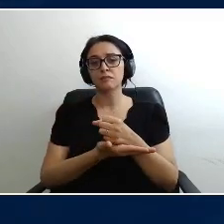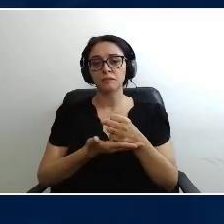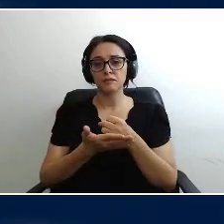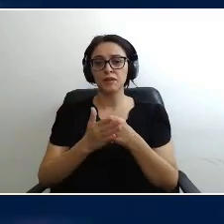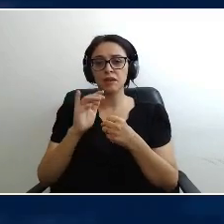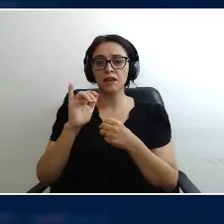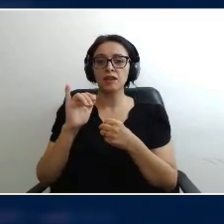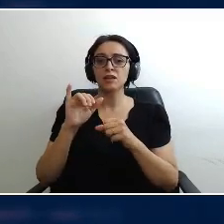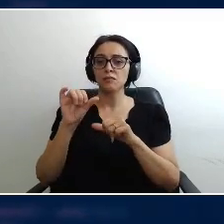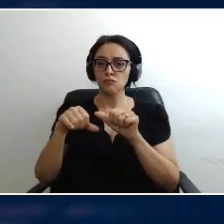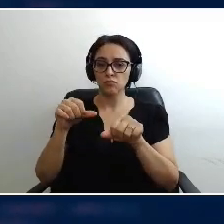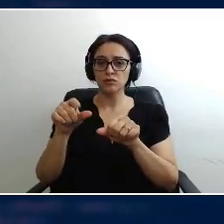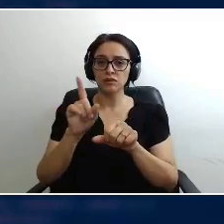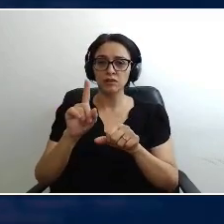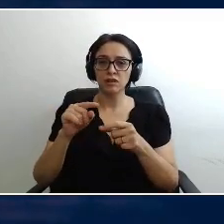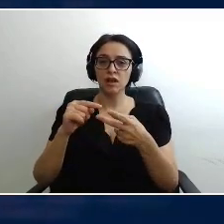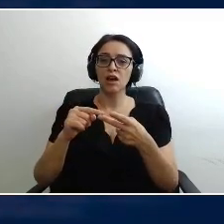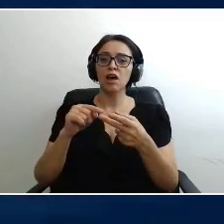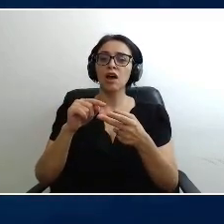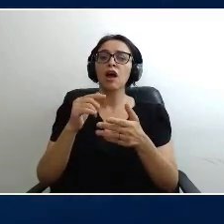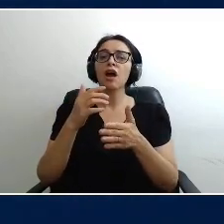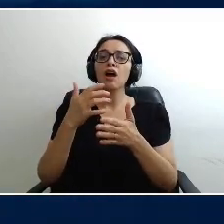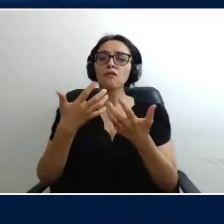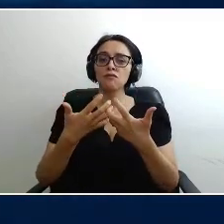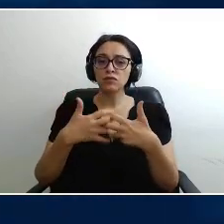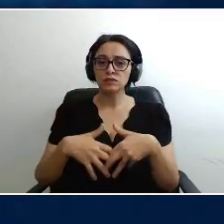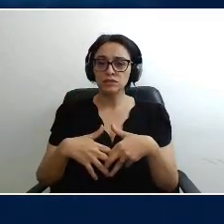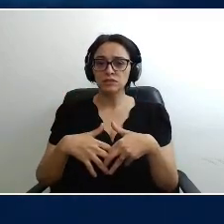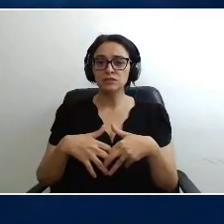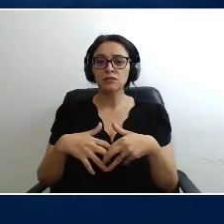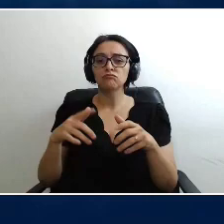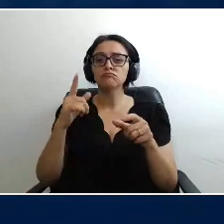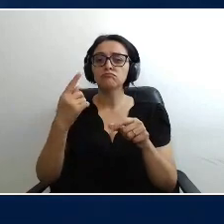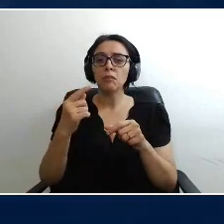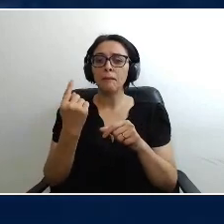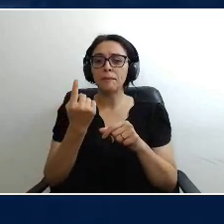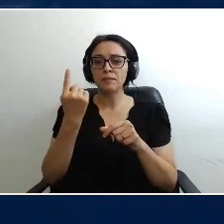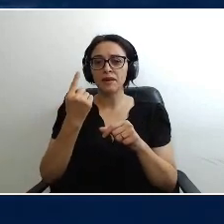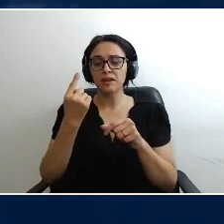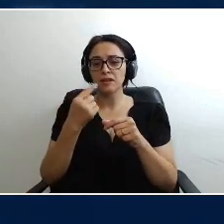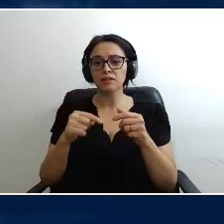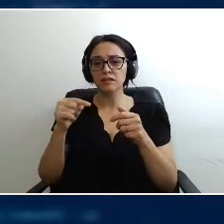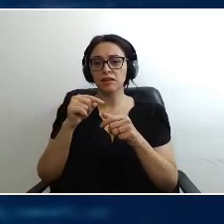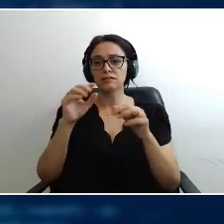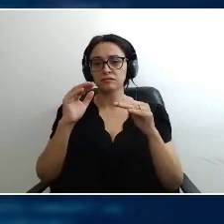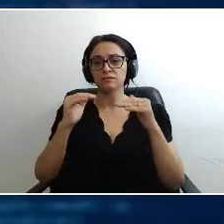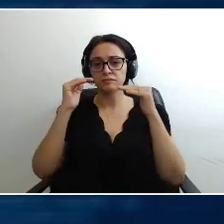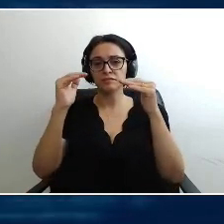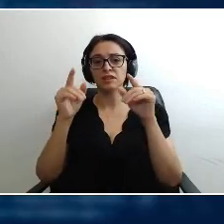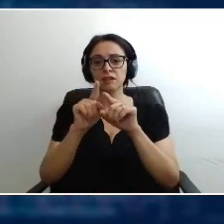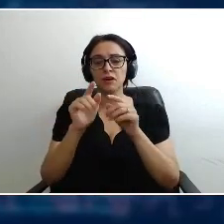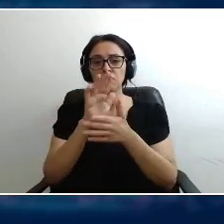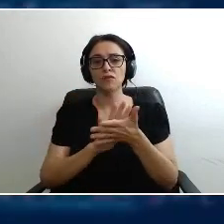imutabilidade, funções de primeira classe alta ordem e funções puras, né? Isso é o que a gente realmente vê no mainstream assim, para programação funcional.